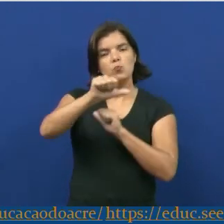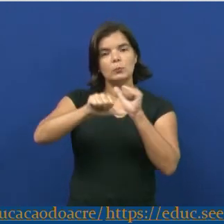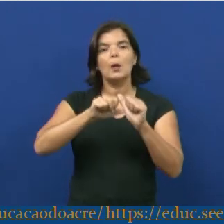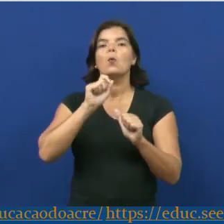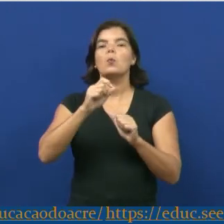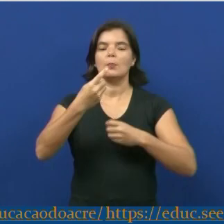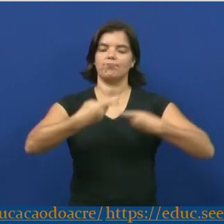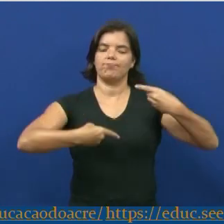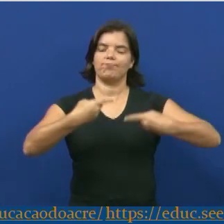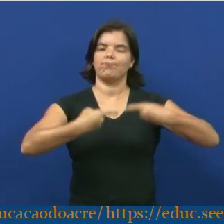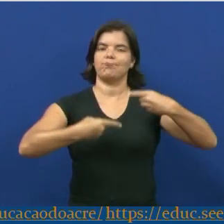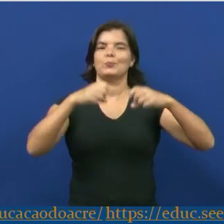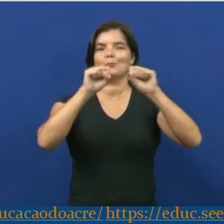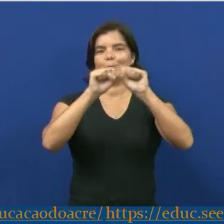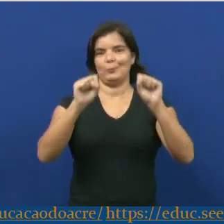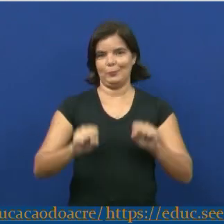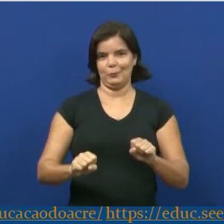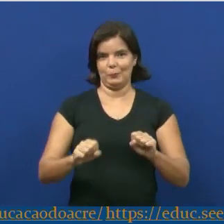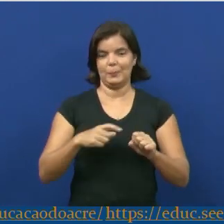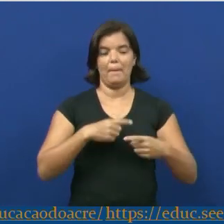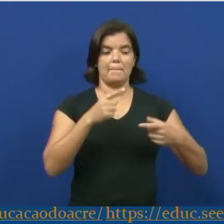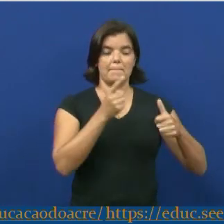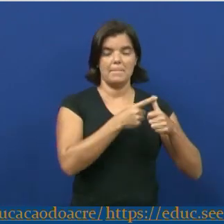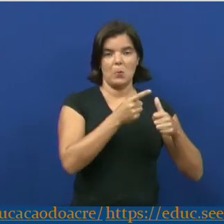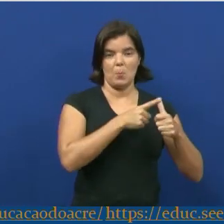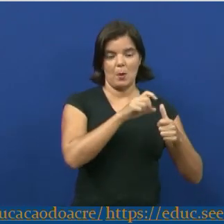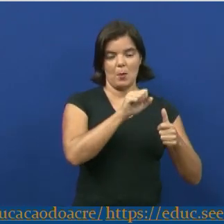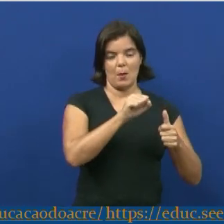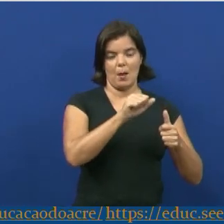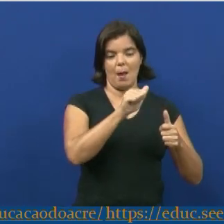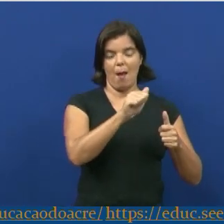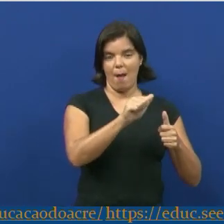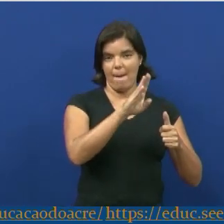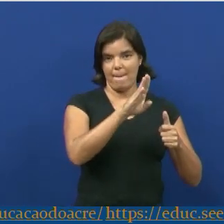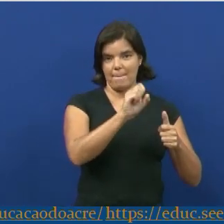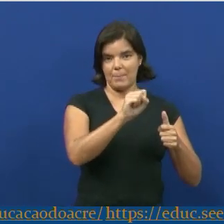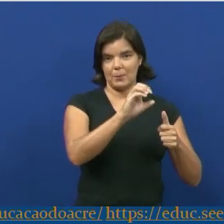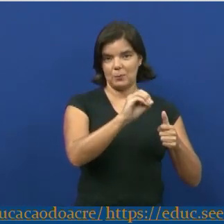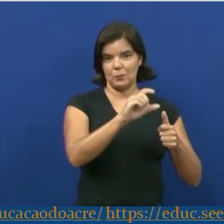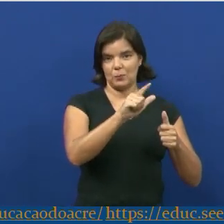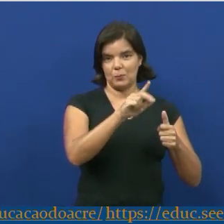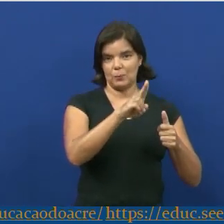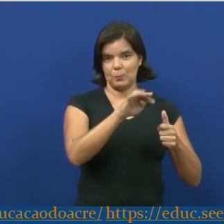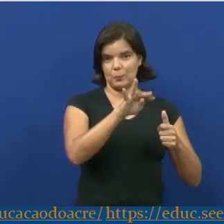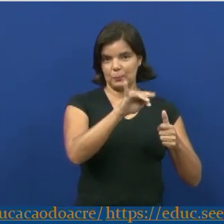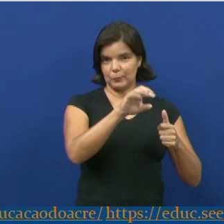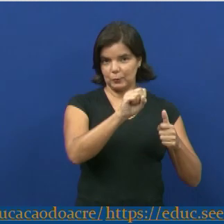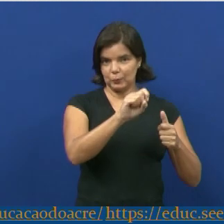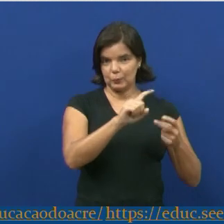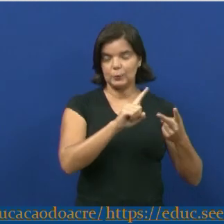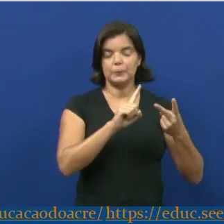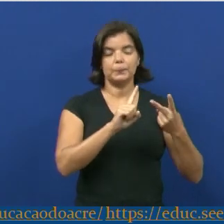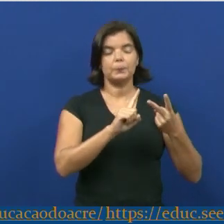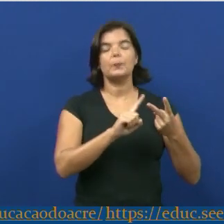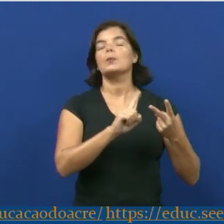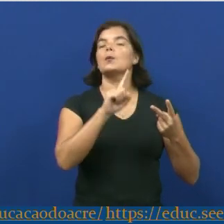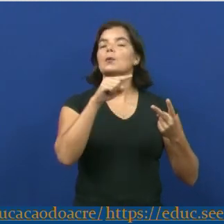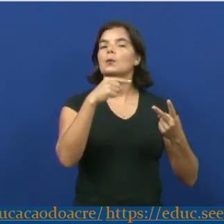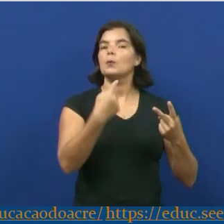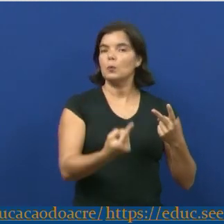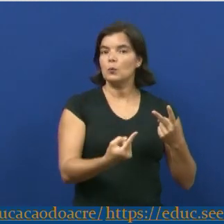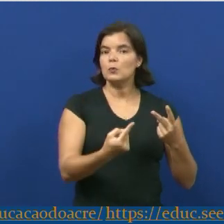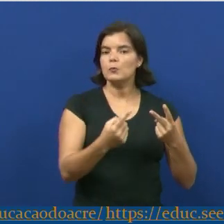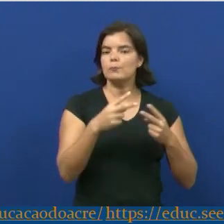político. Primeiro, a gente tinha uma Inglaterra absolutista, com um sistema econômico mercantilista, e